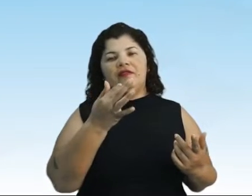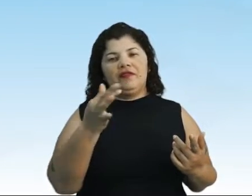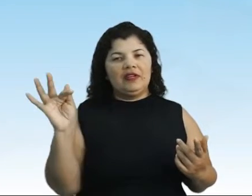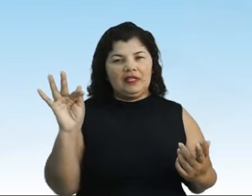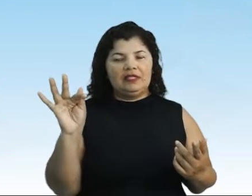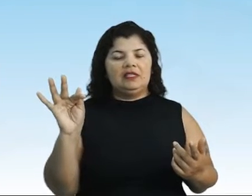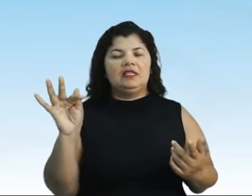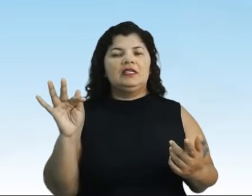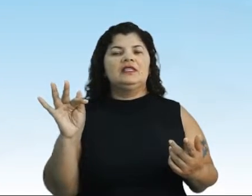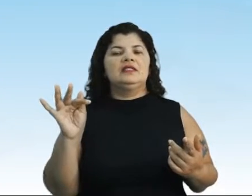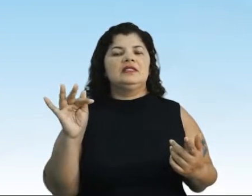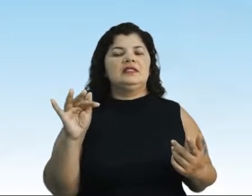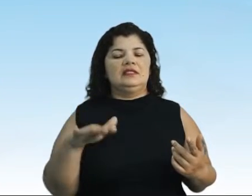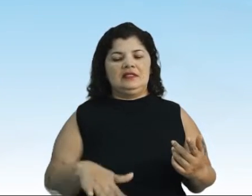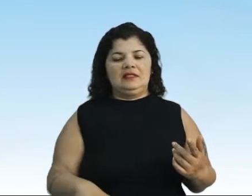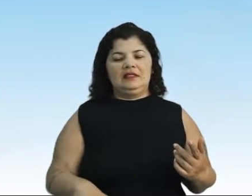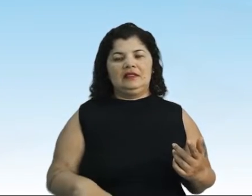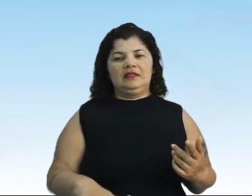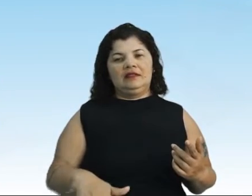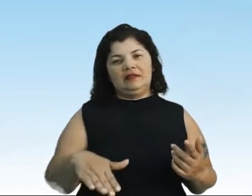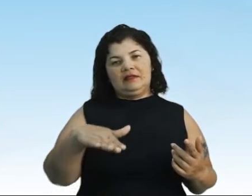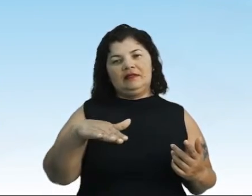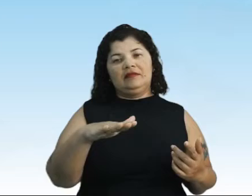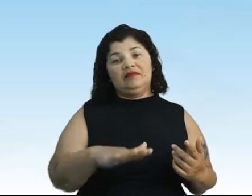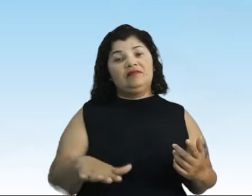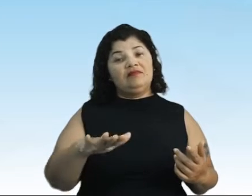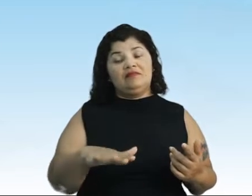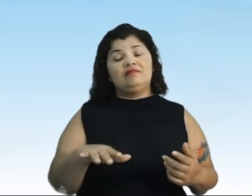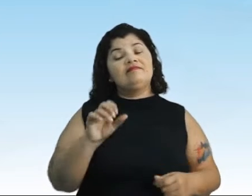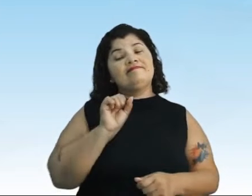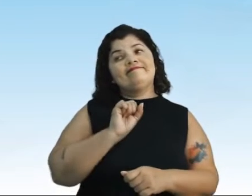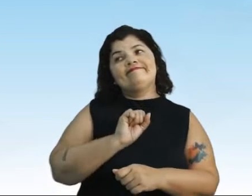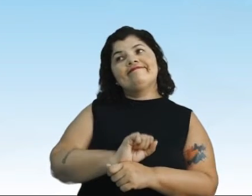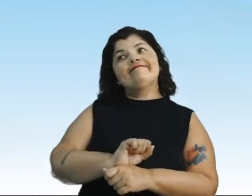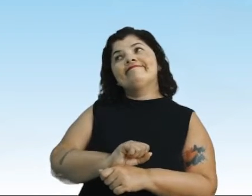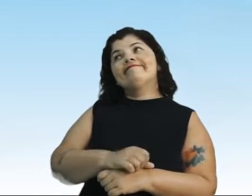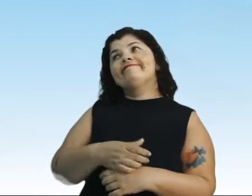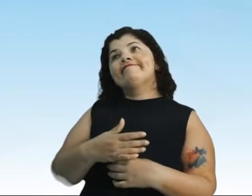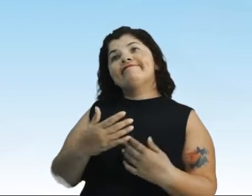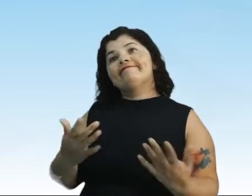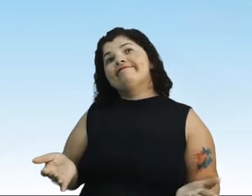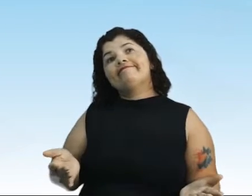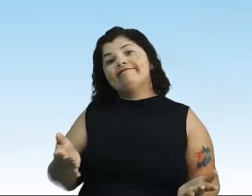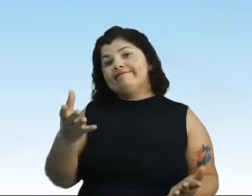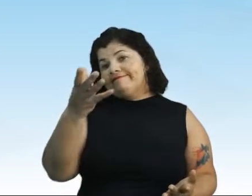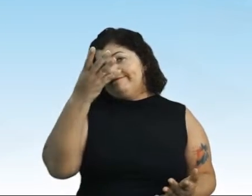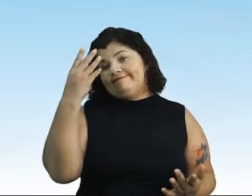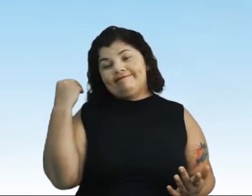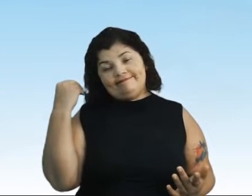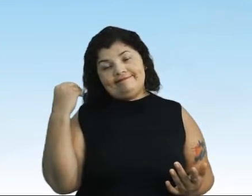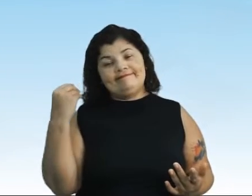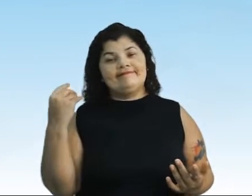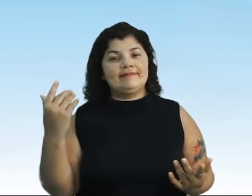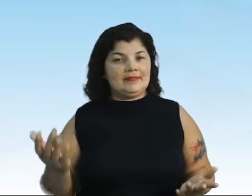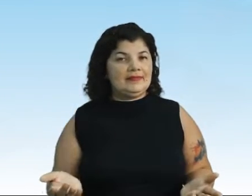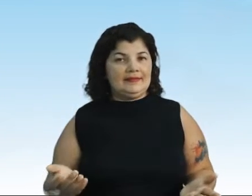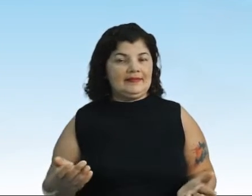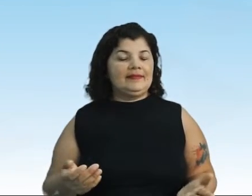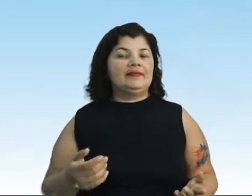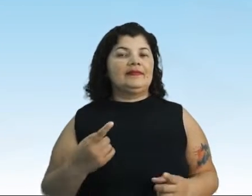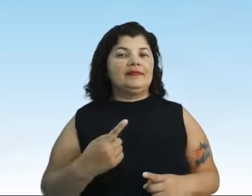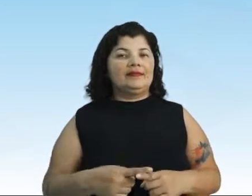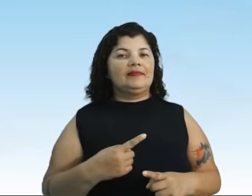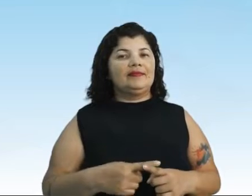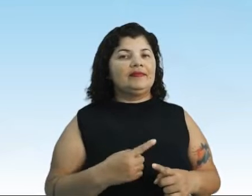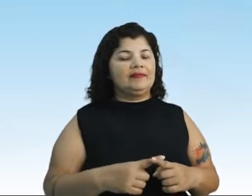ela era criança. De repente, parou de falar inglês, não sabe, ou francês, ou japonês, e não sabe mais, porque o